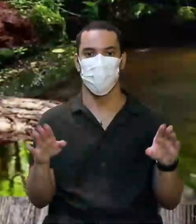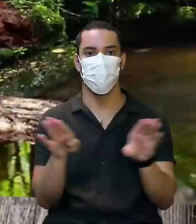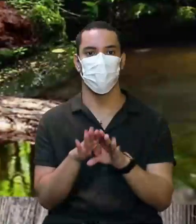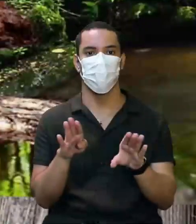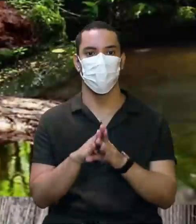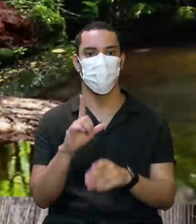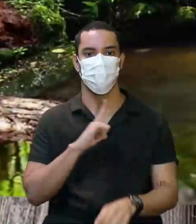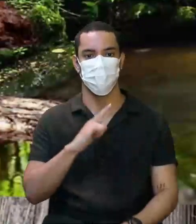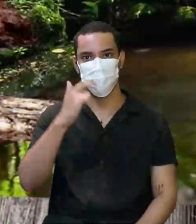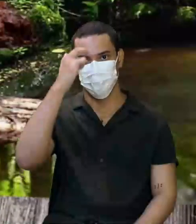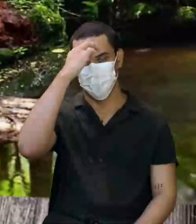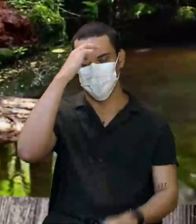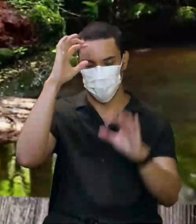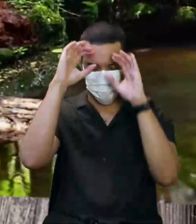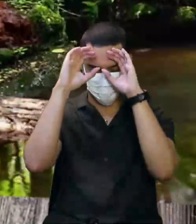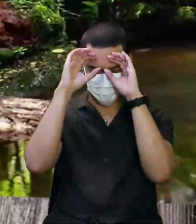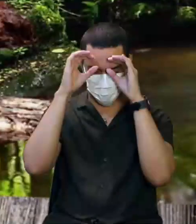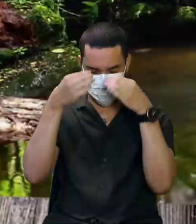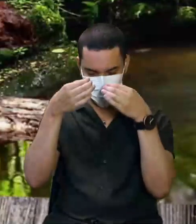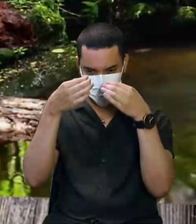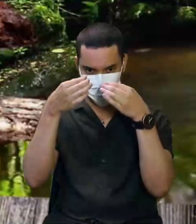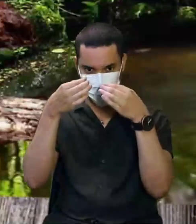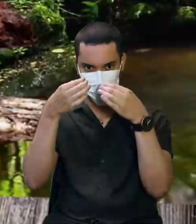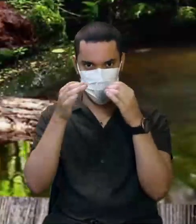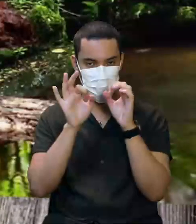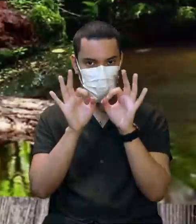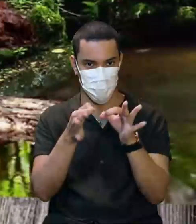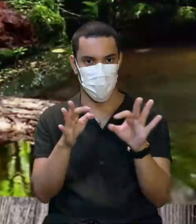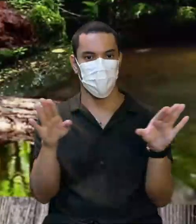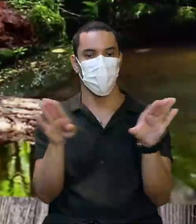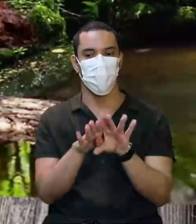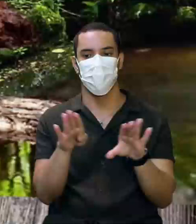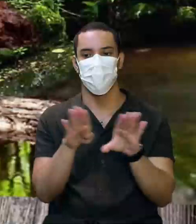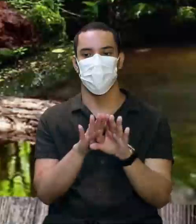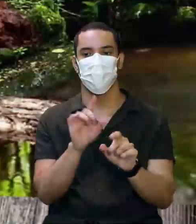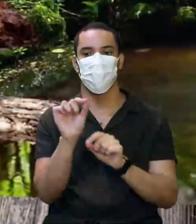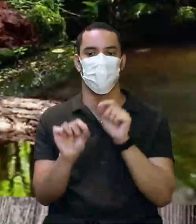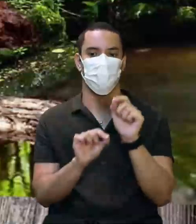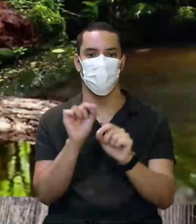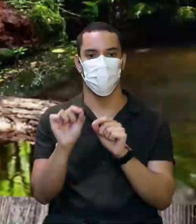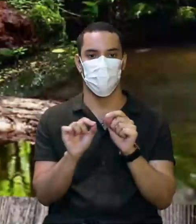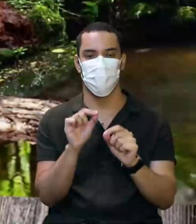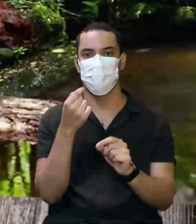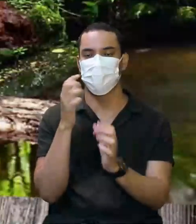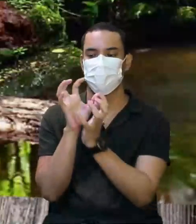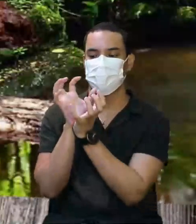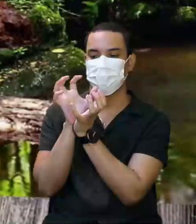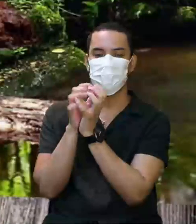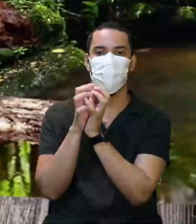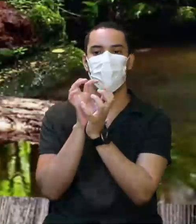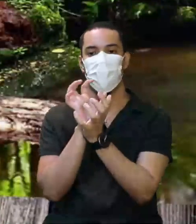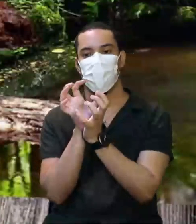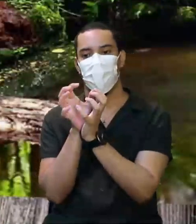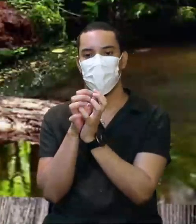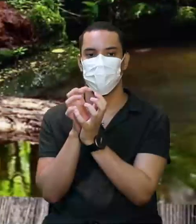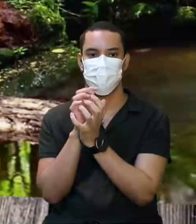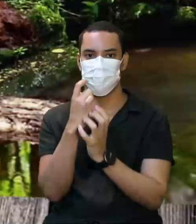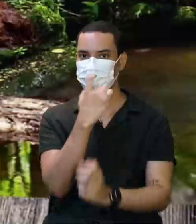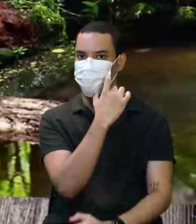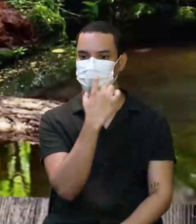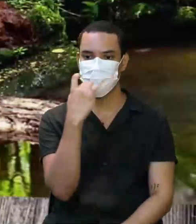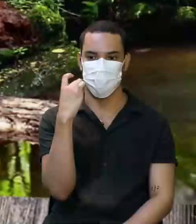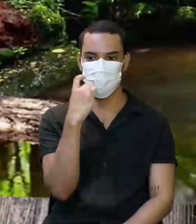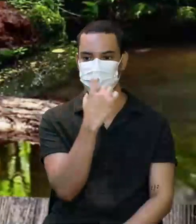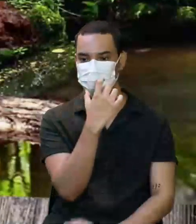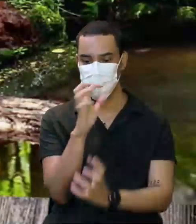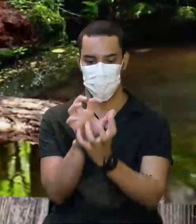Uma testa protuberante e uma arcada dentária bem